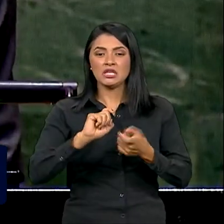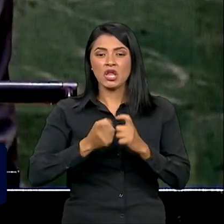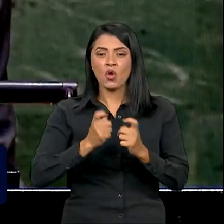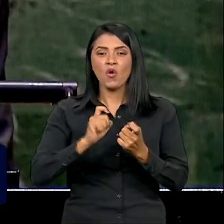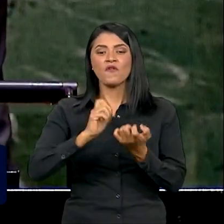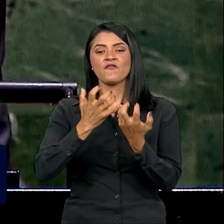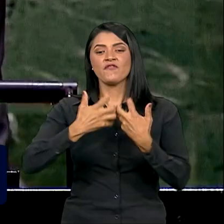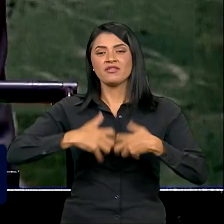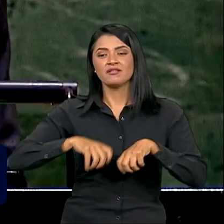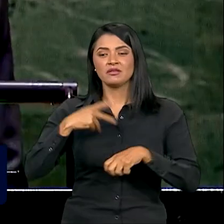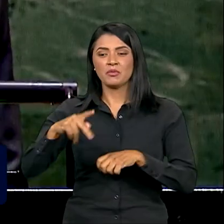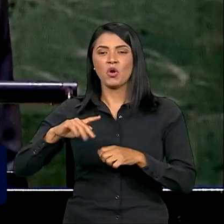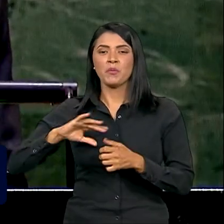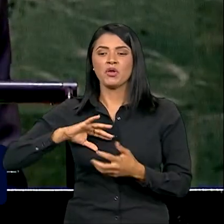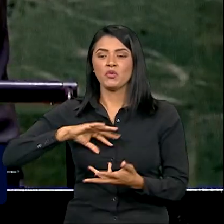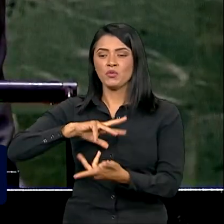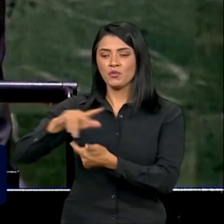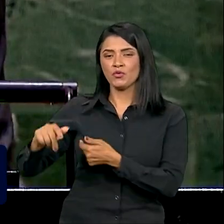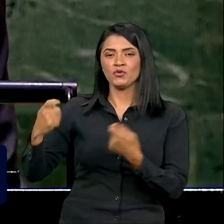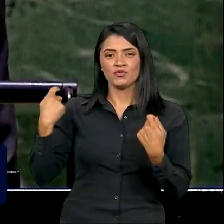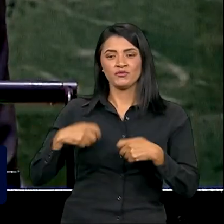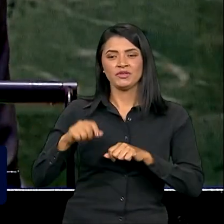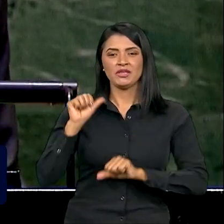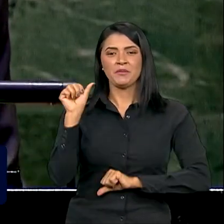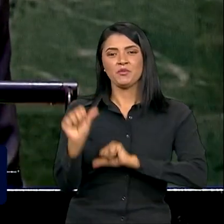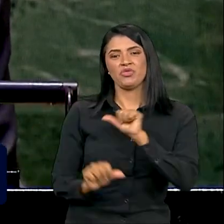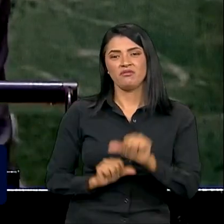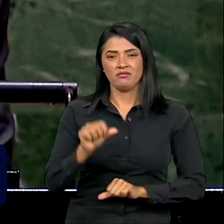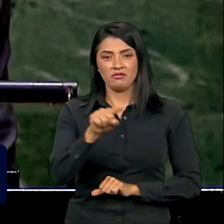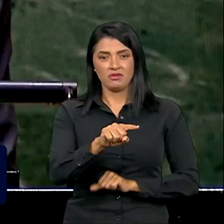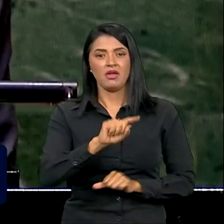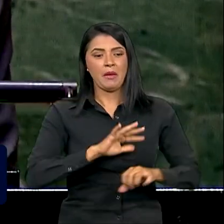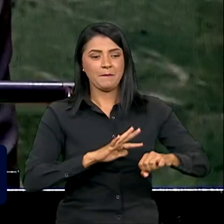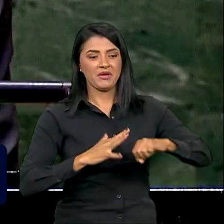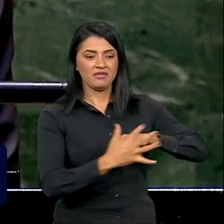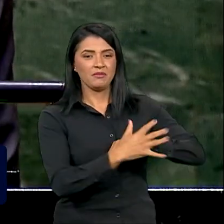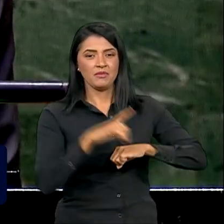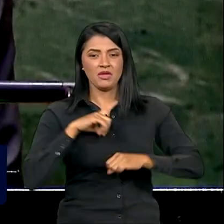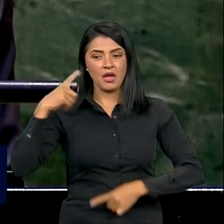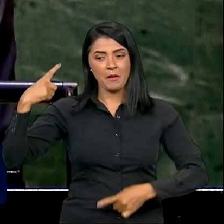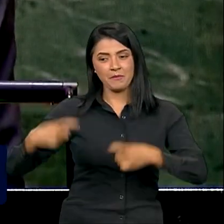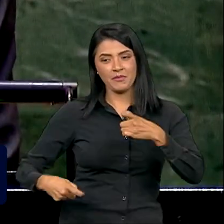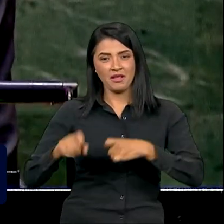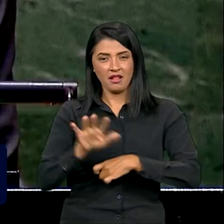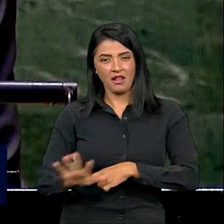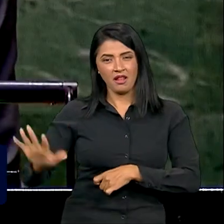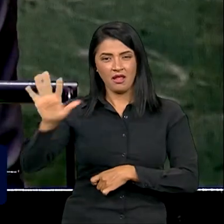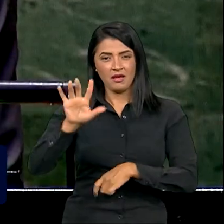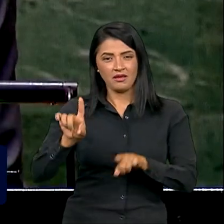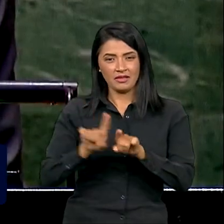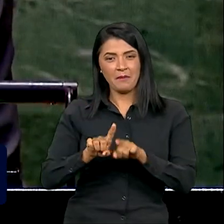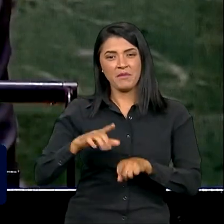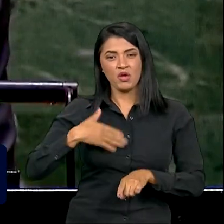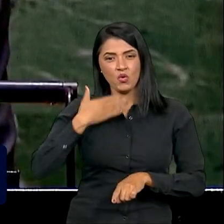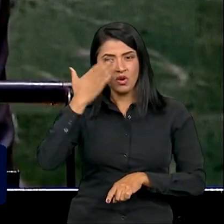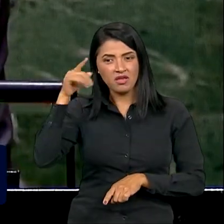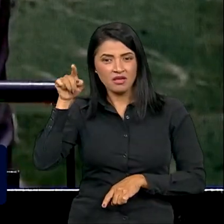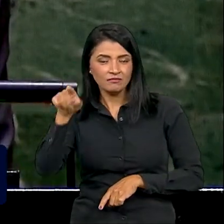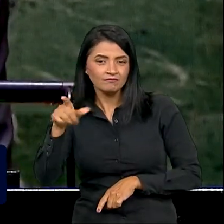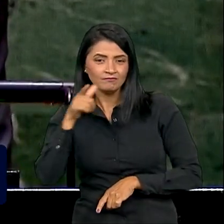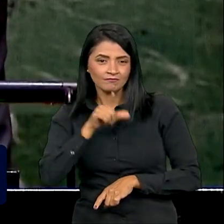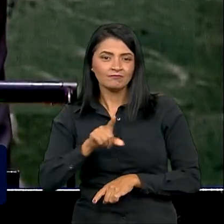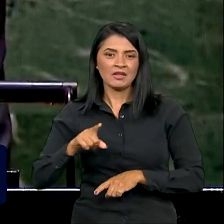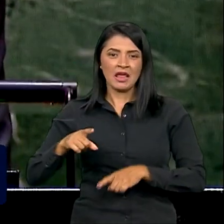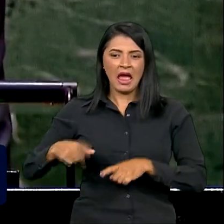transformações estruturais. A pandemia, os conflitos na Europa e no Oriente Médio, a corrida